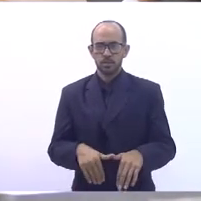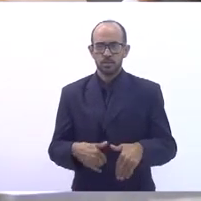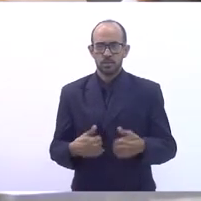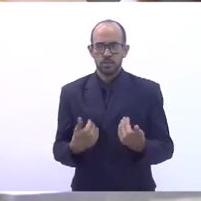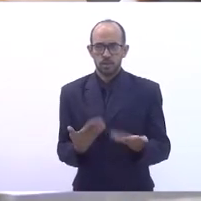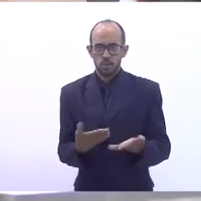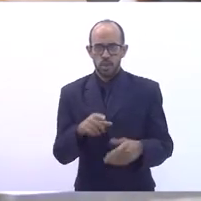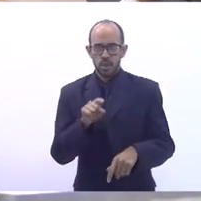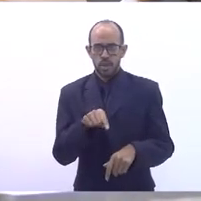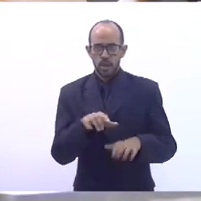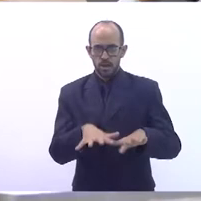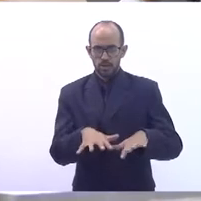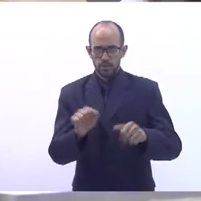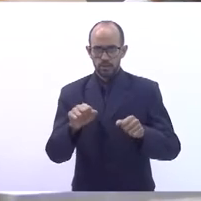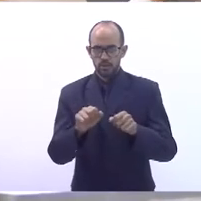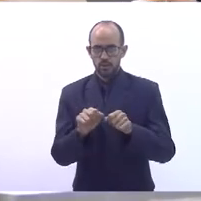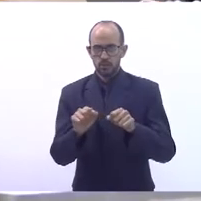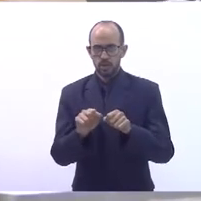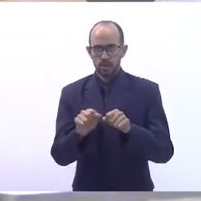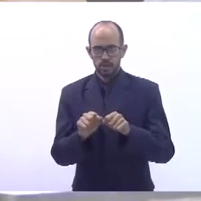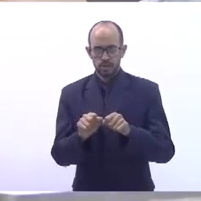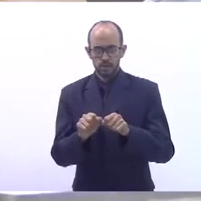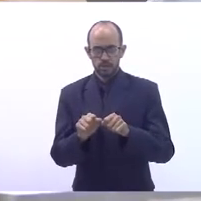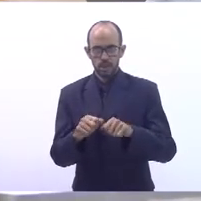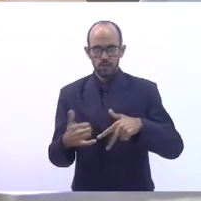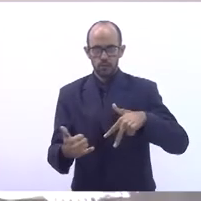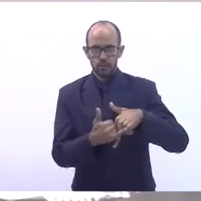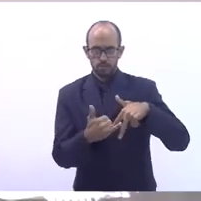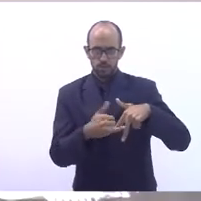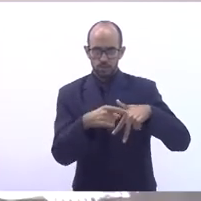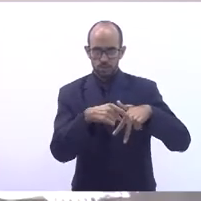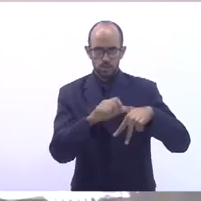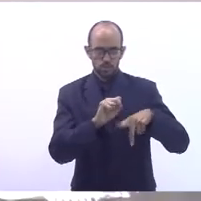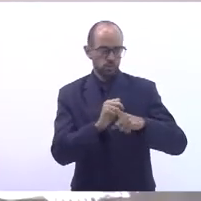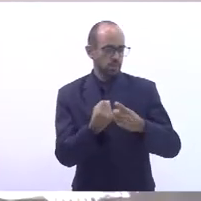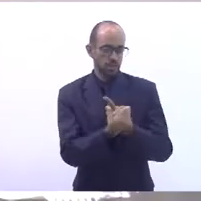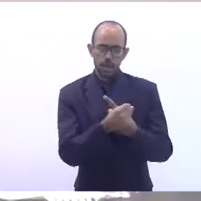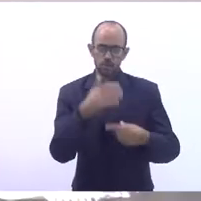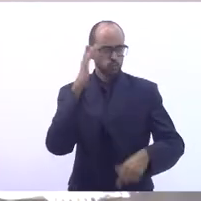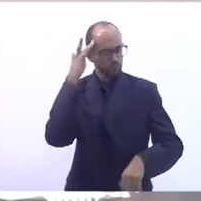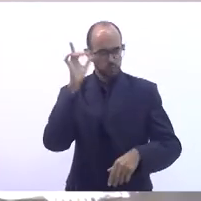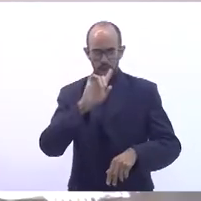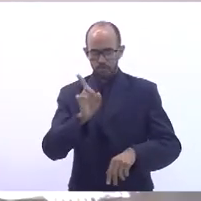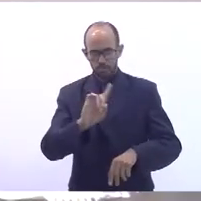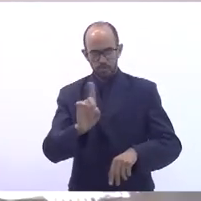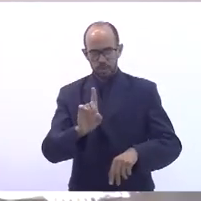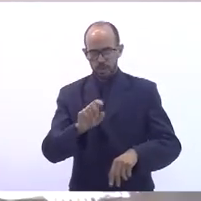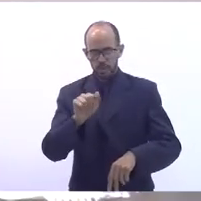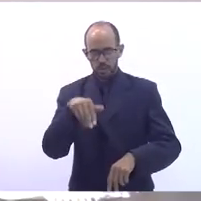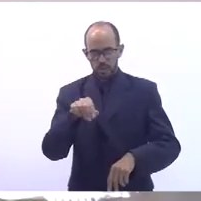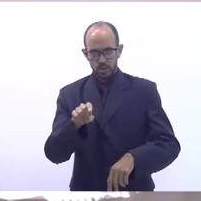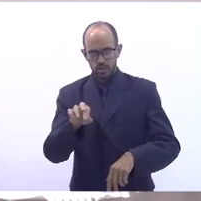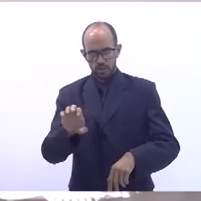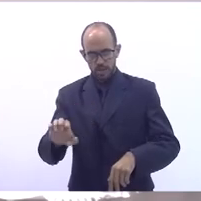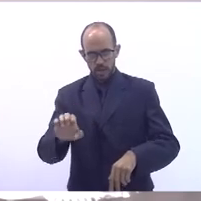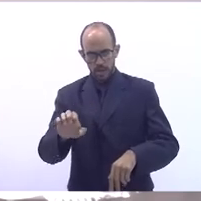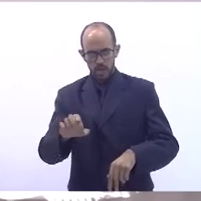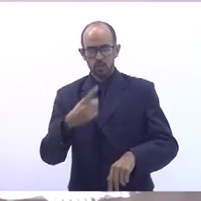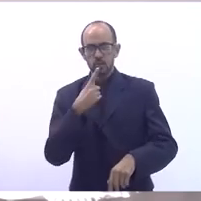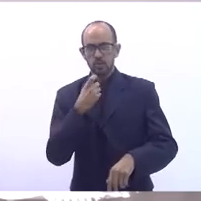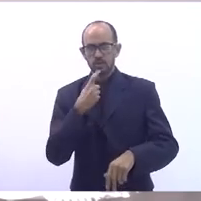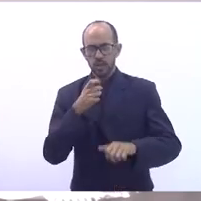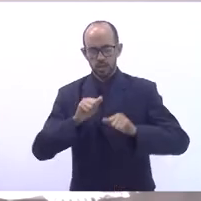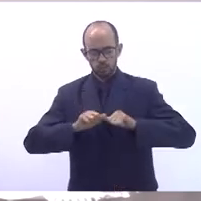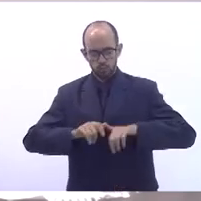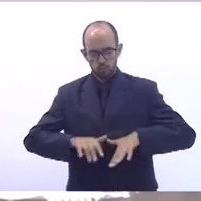isso acaba vitimando tudo que é lado a sociedade não se dá conta Andreia do sangue